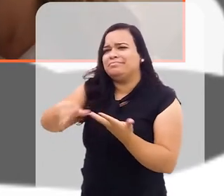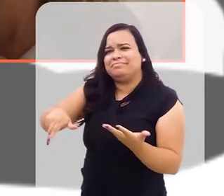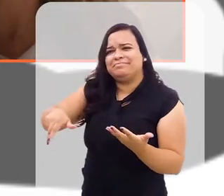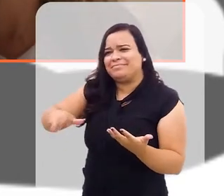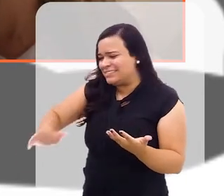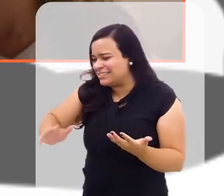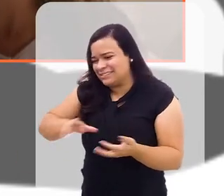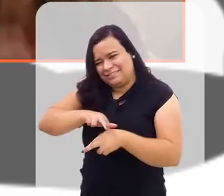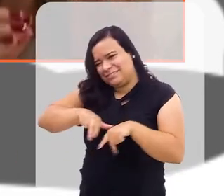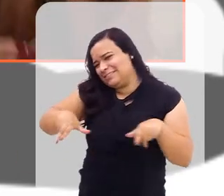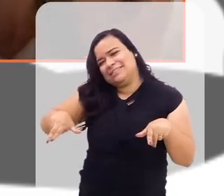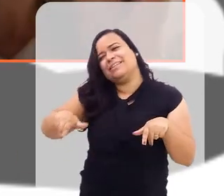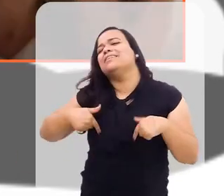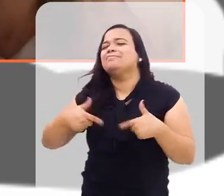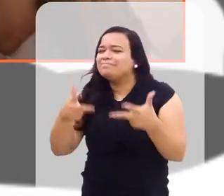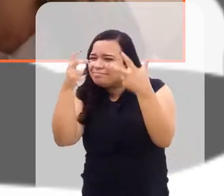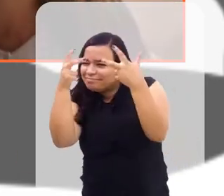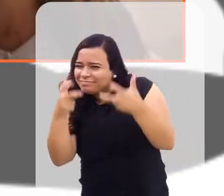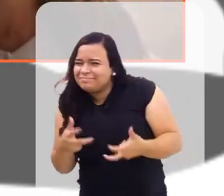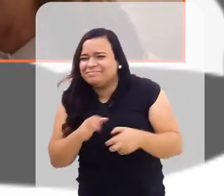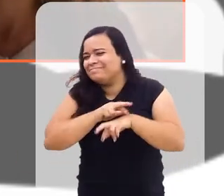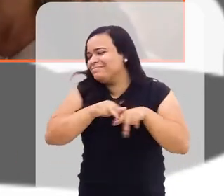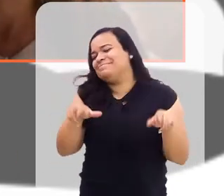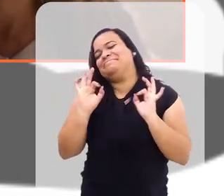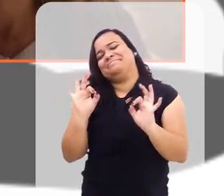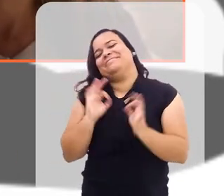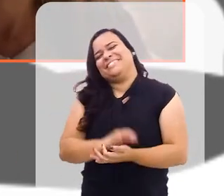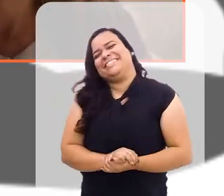que eu já disse, né, do menu de degustação.